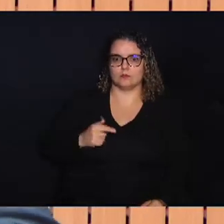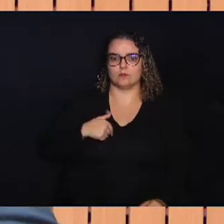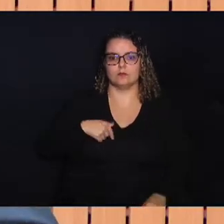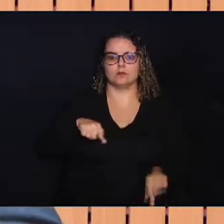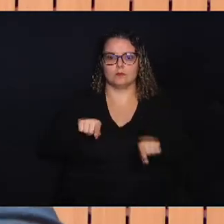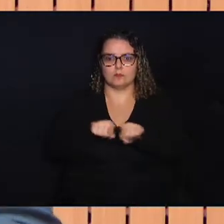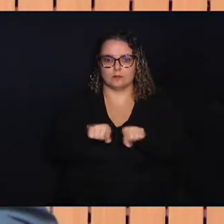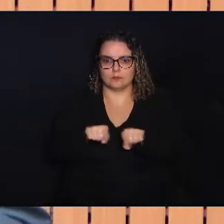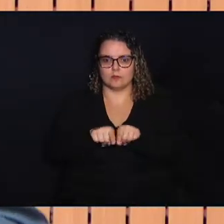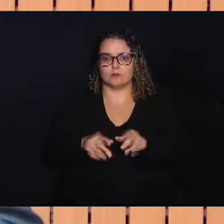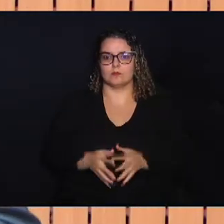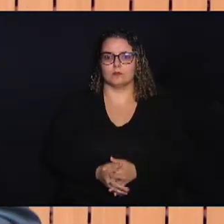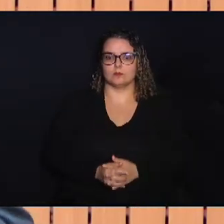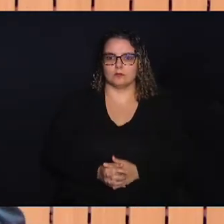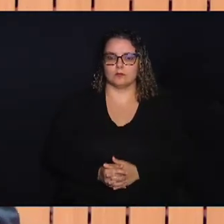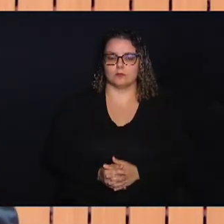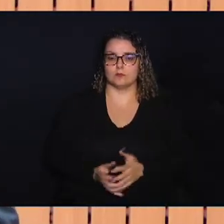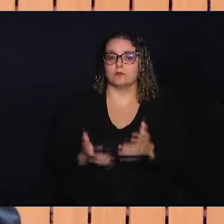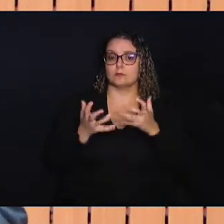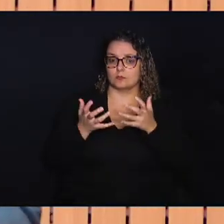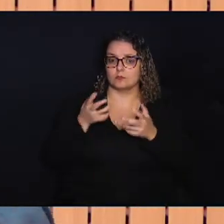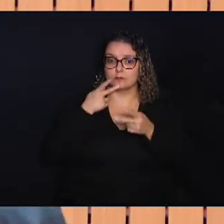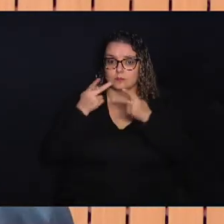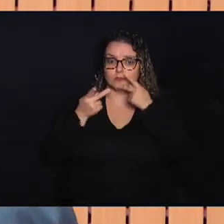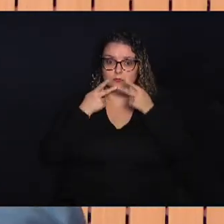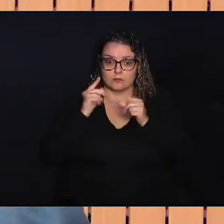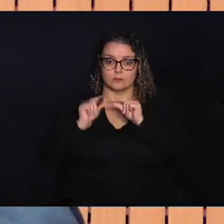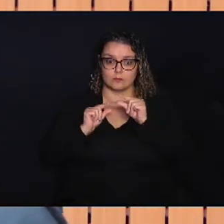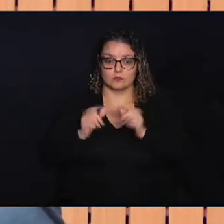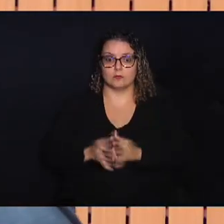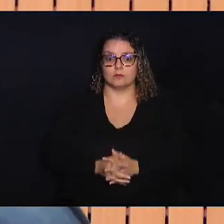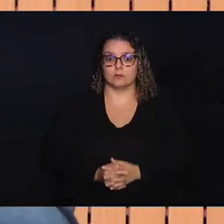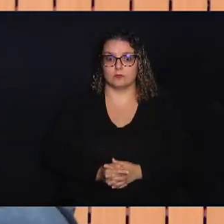também gostaria de falar um pouco